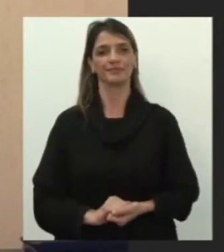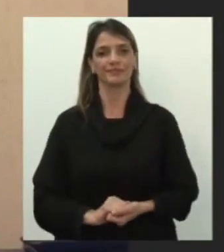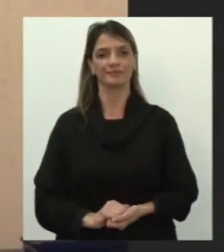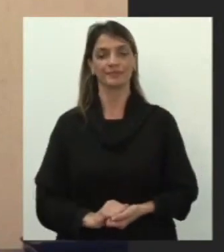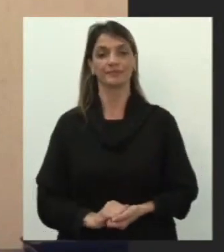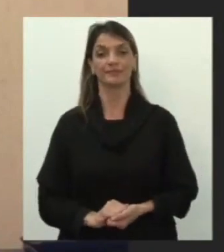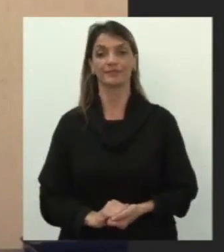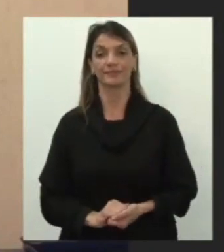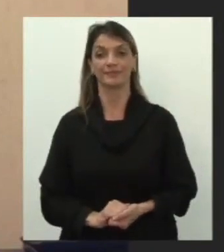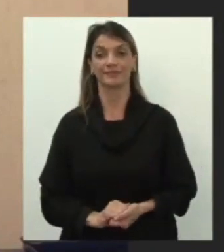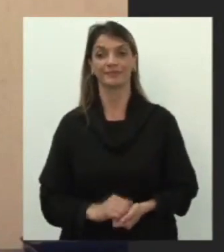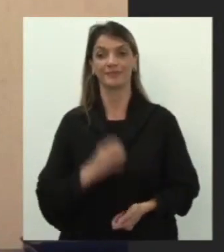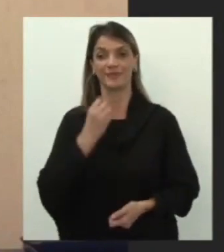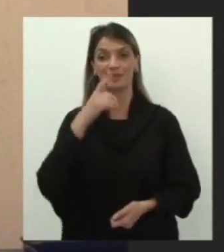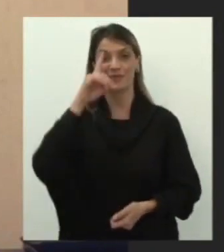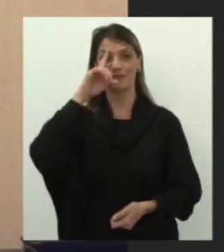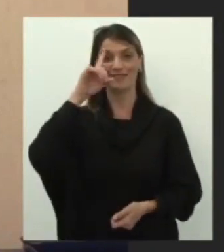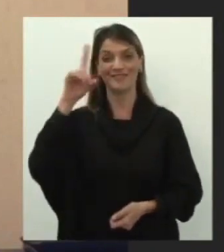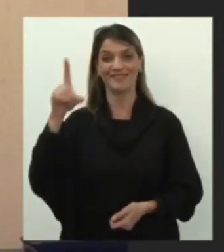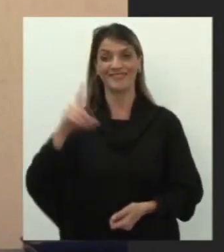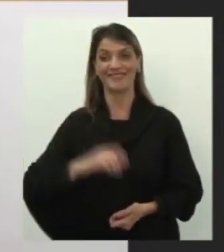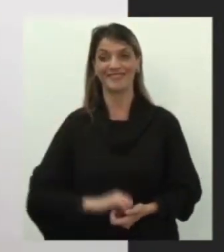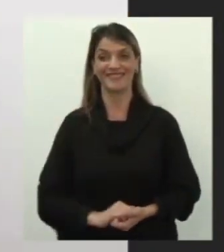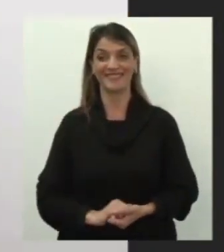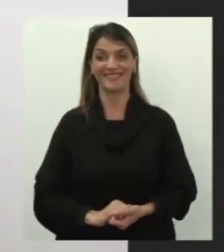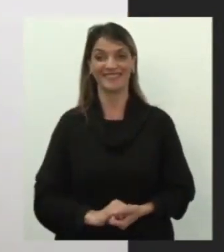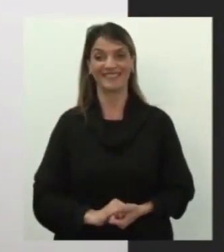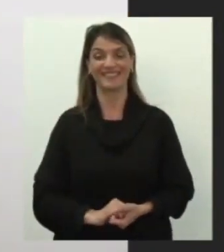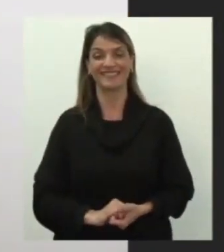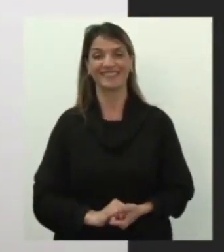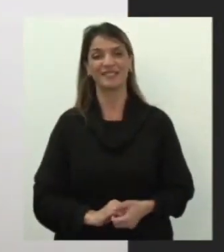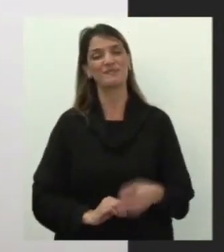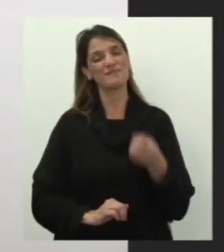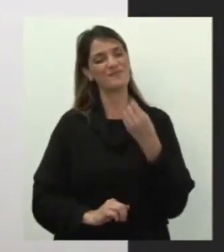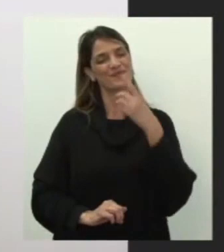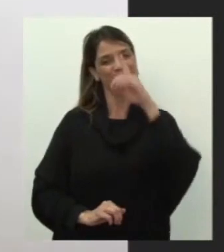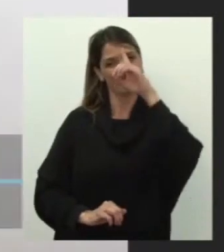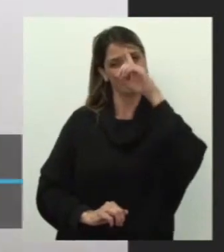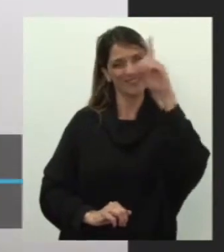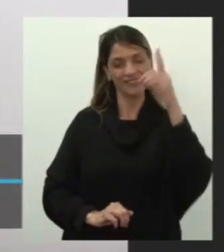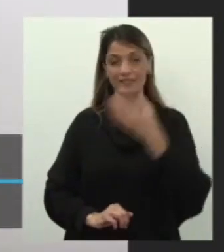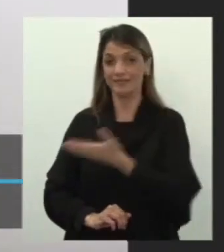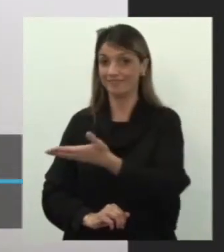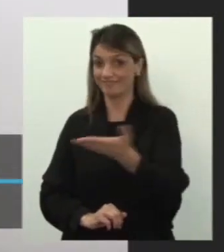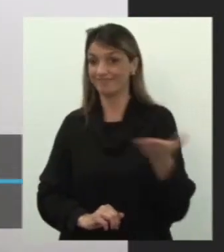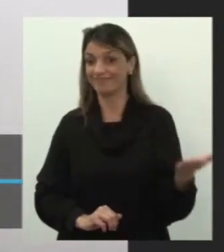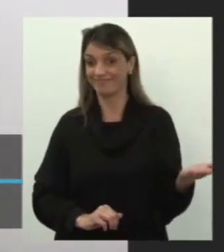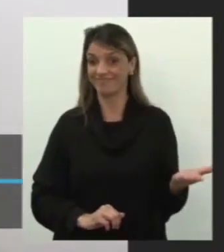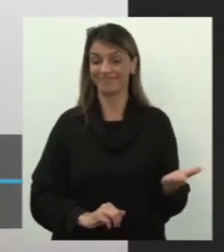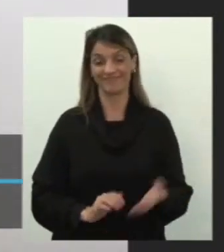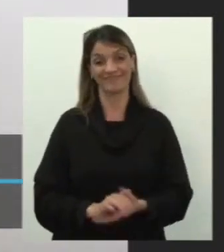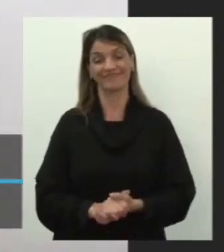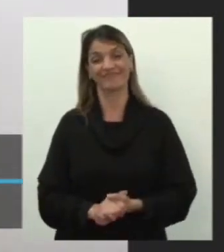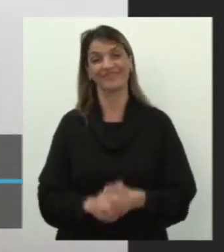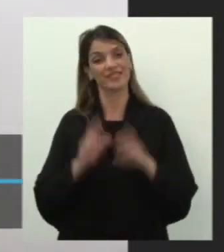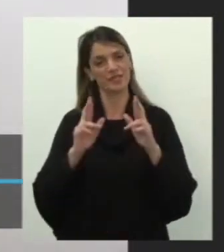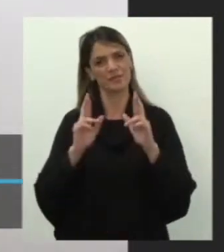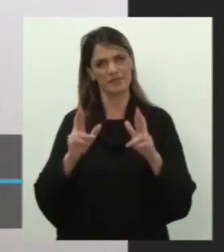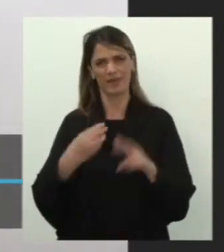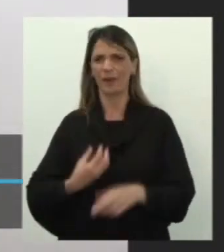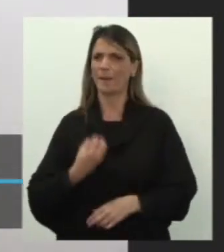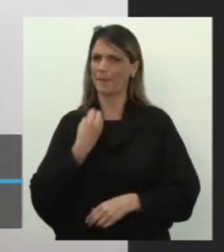Então, Bom bom dia a dia, todos. Lourdes. Bom dia, Tatiane. Bom dia a todos. Espero que estejam todos